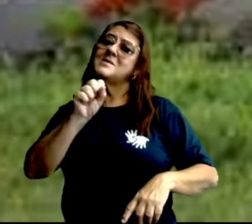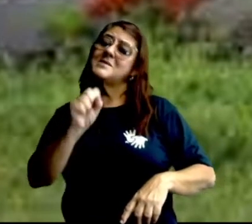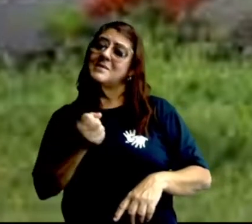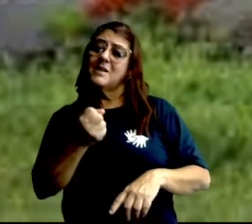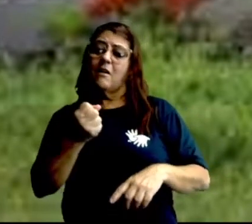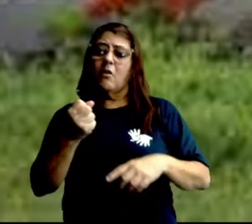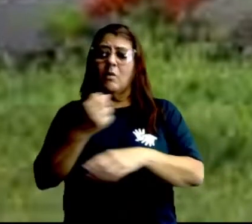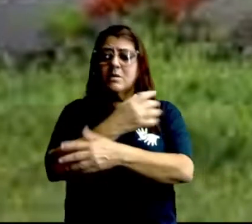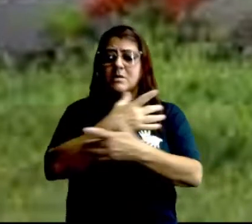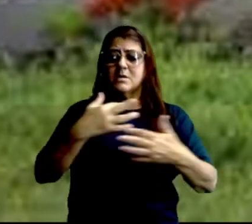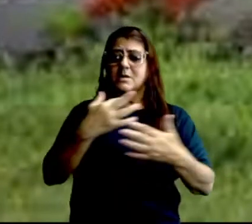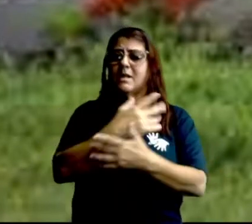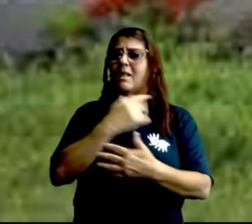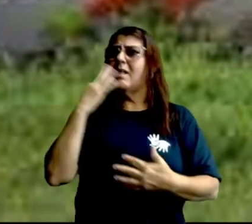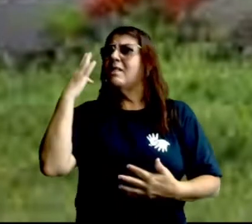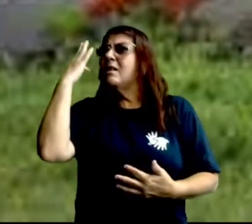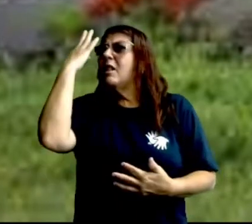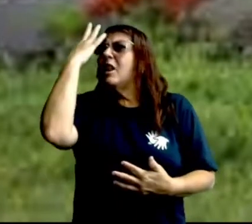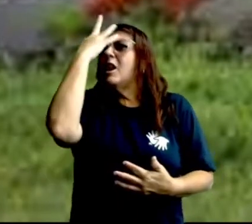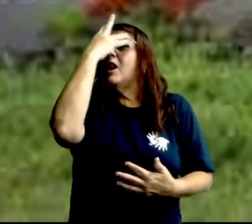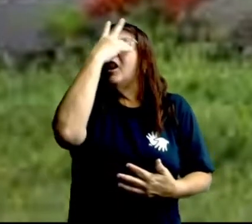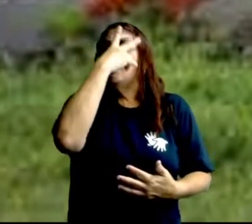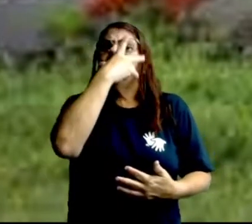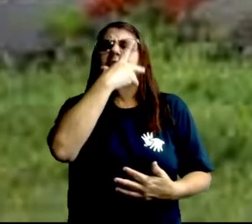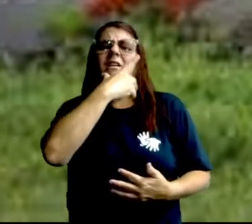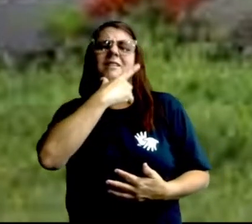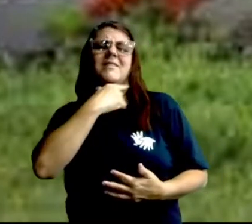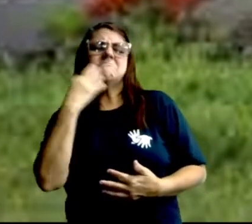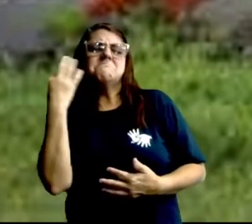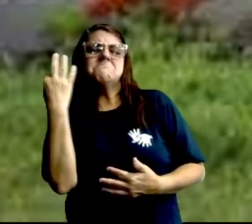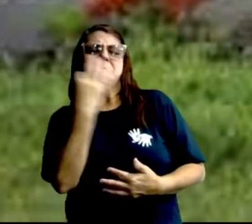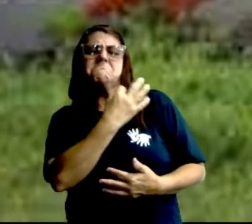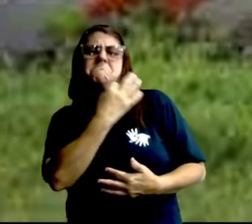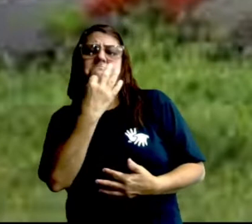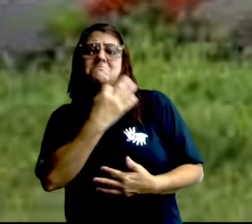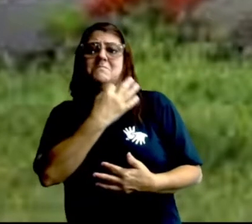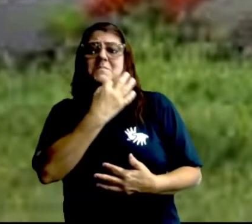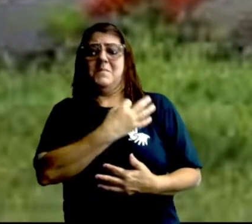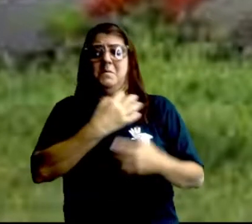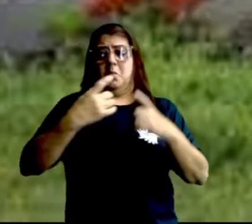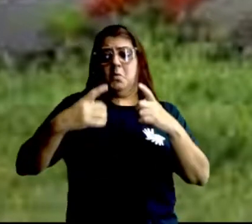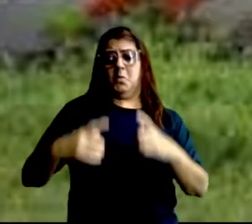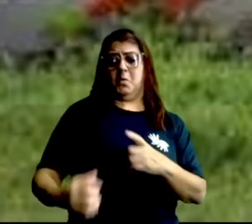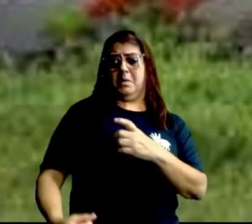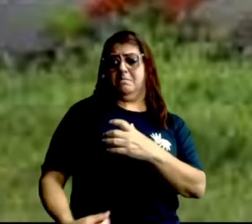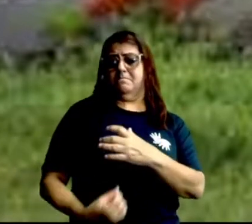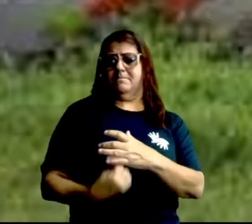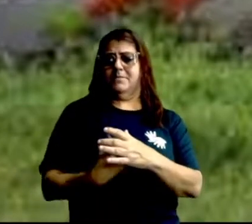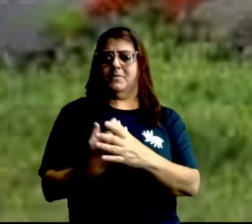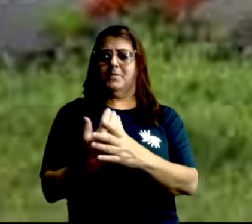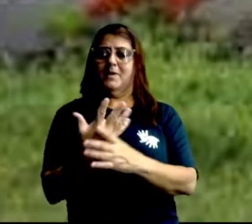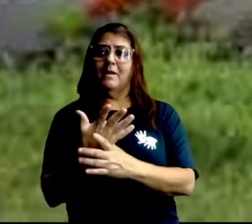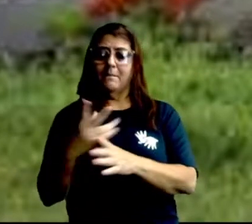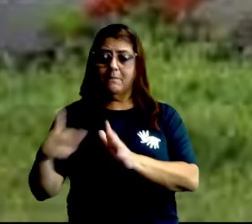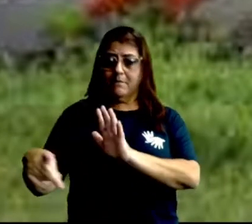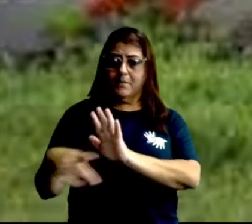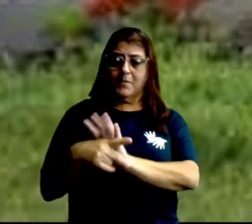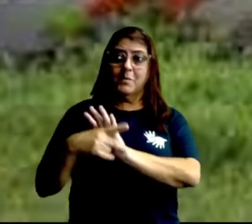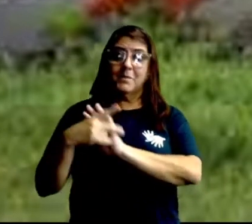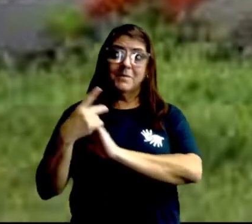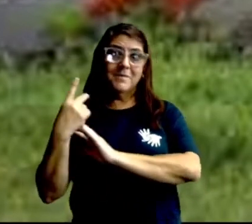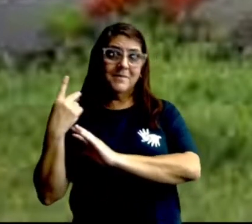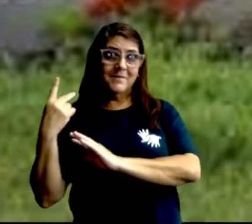uma cidade linda do Agreste pernambucano e essa vegetação que uma vegetação do Agreste